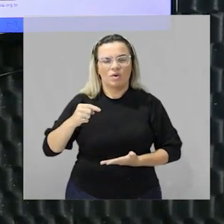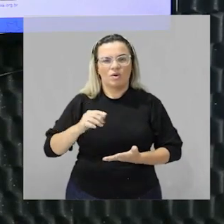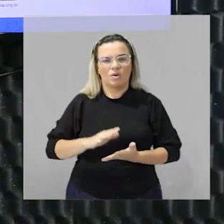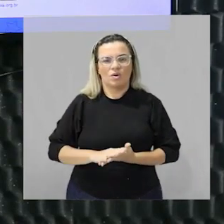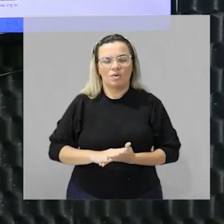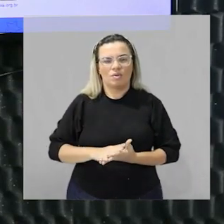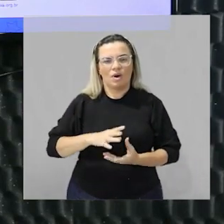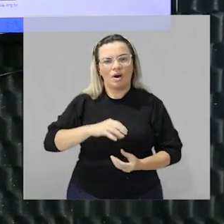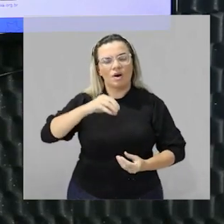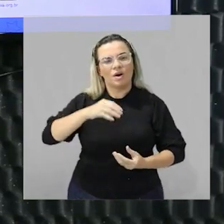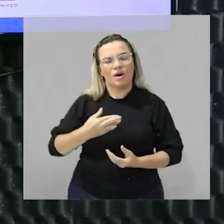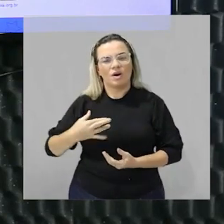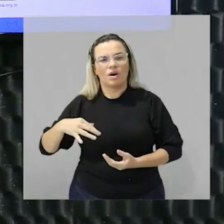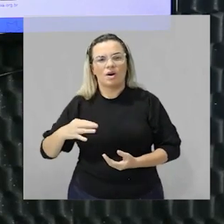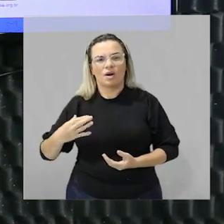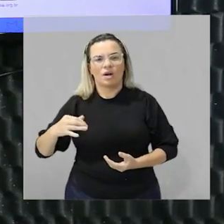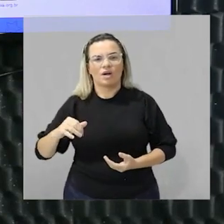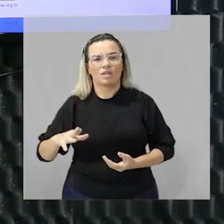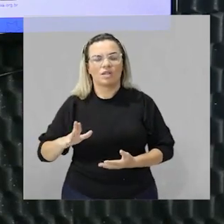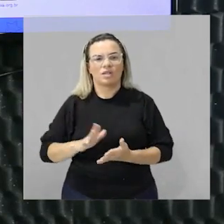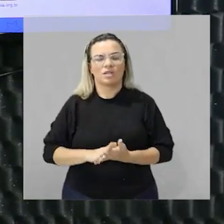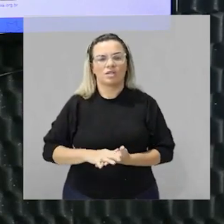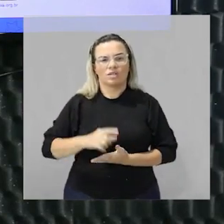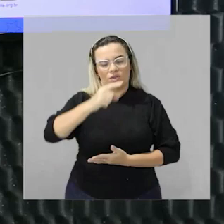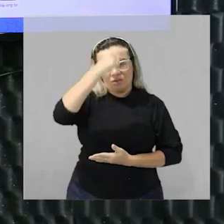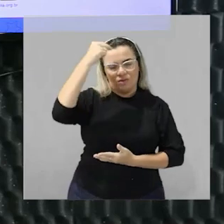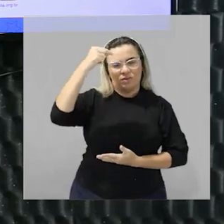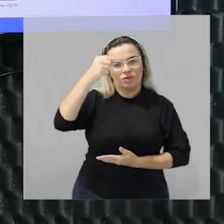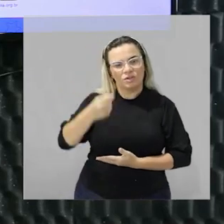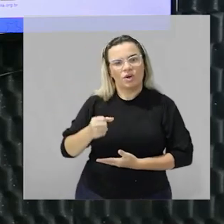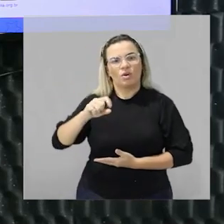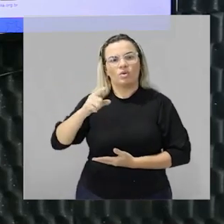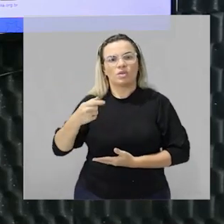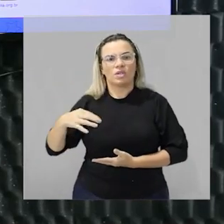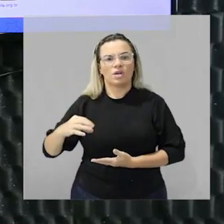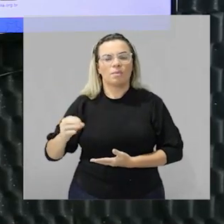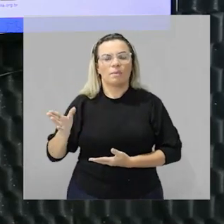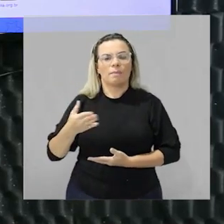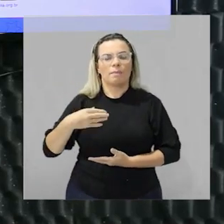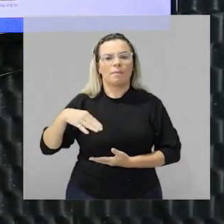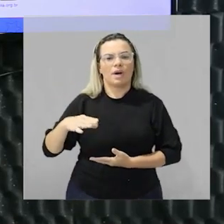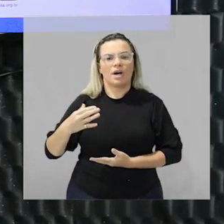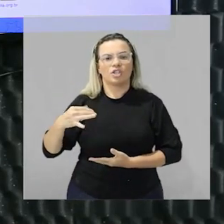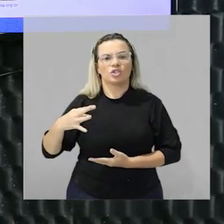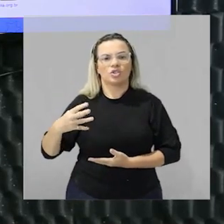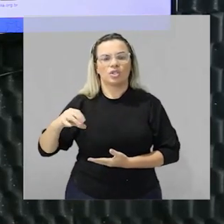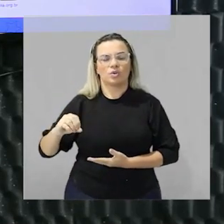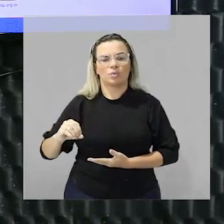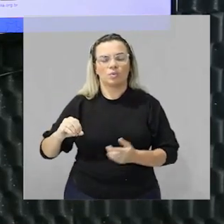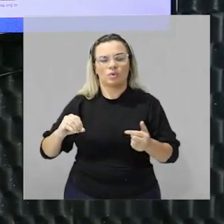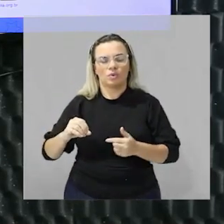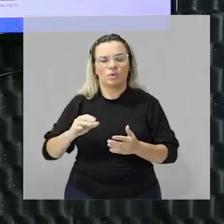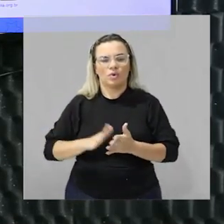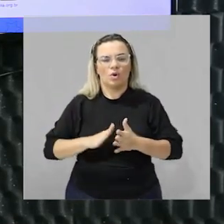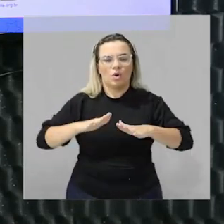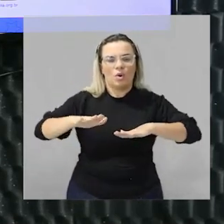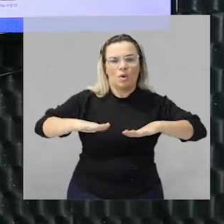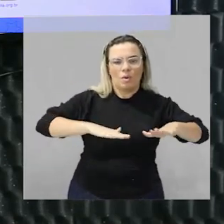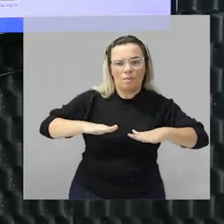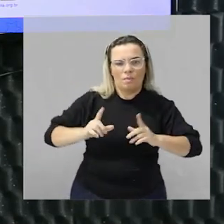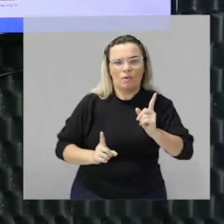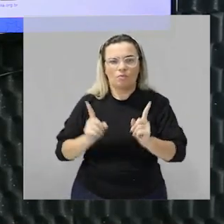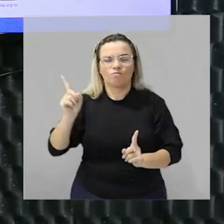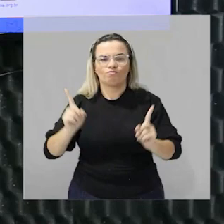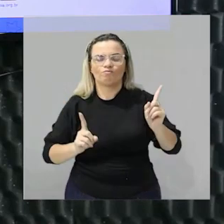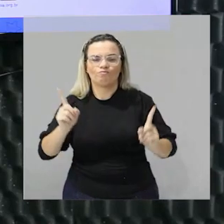reencarnação de D. Sebastião. Então nós temos, dentro do movimento de Canudos, um culto ao